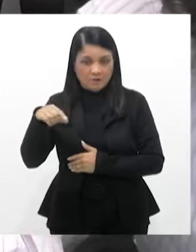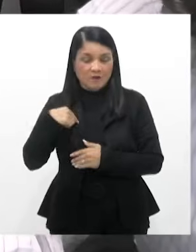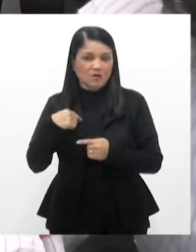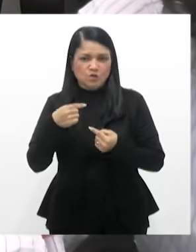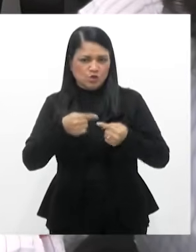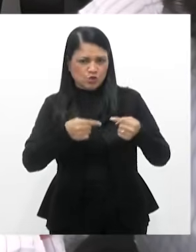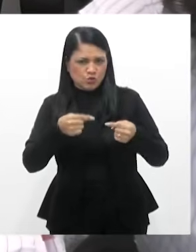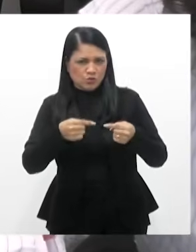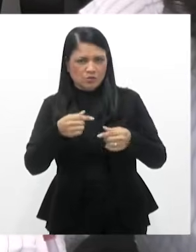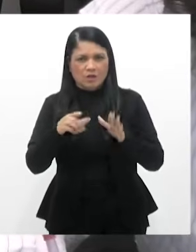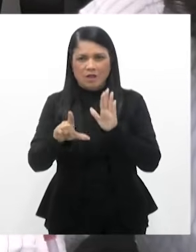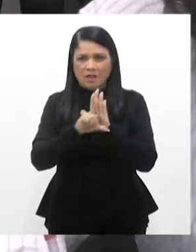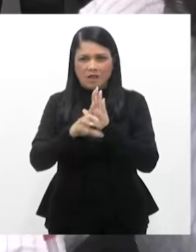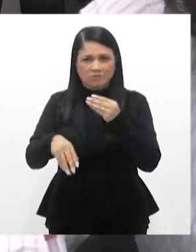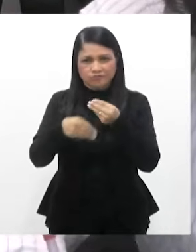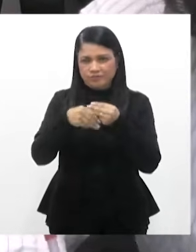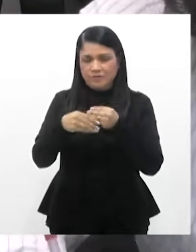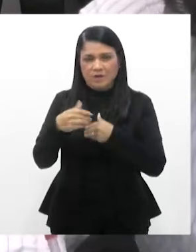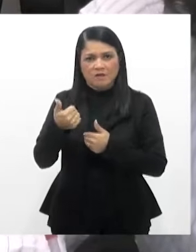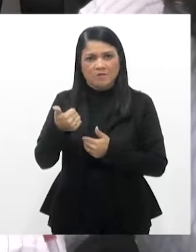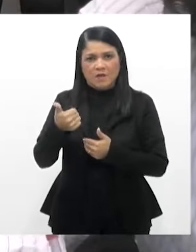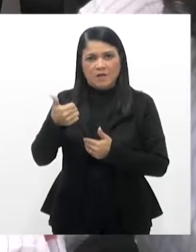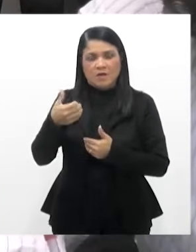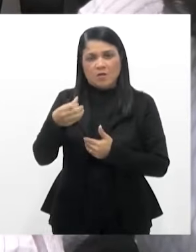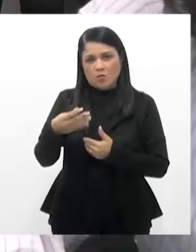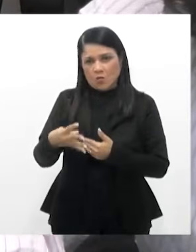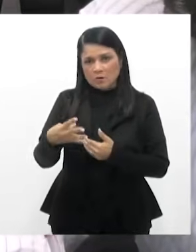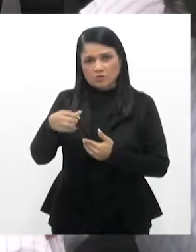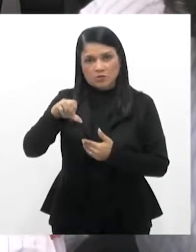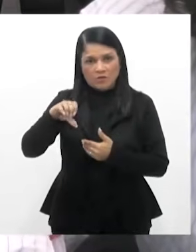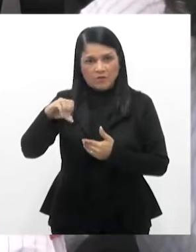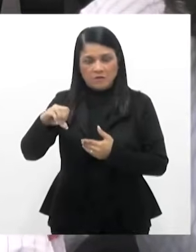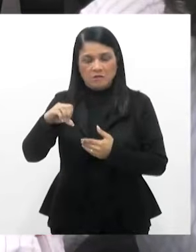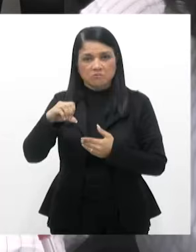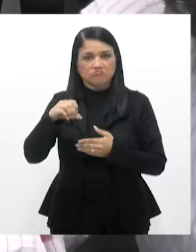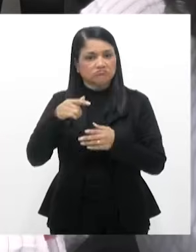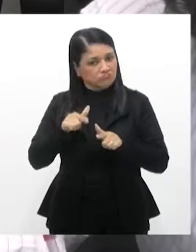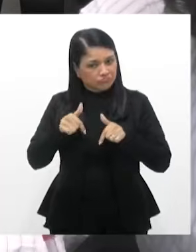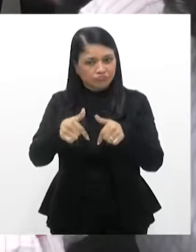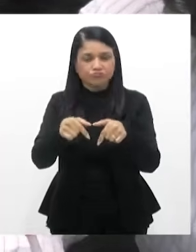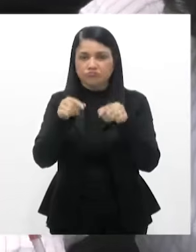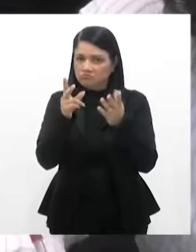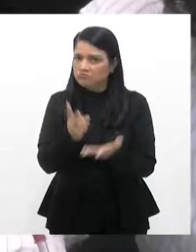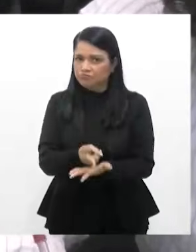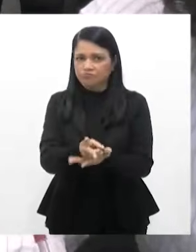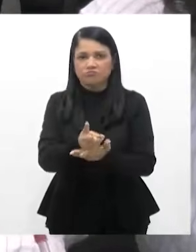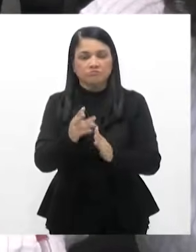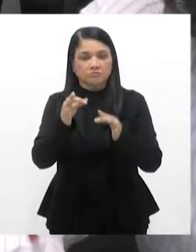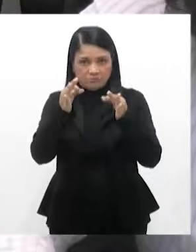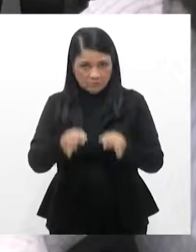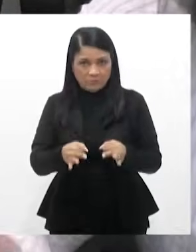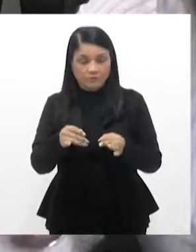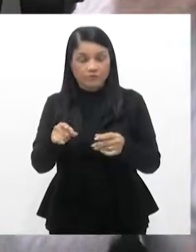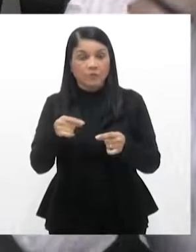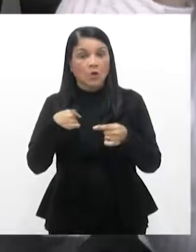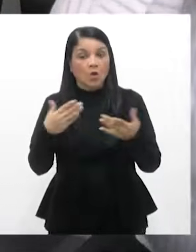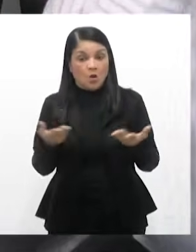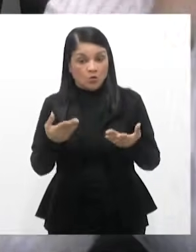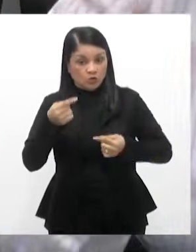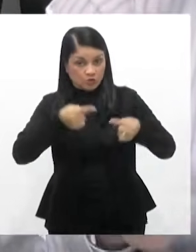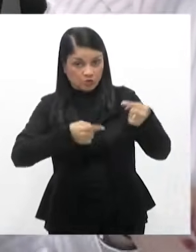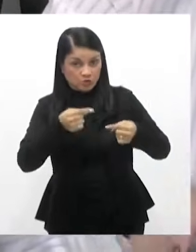Complementar 6490 vale. Ela vale. Isso é ponto pacífico. O que a gente está discutindo